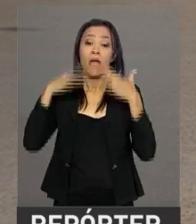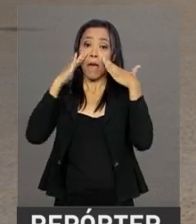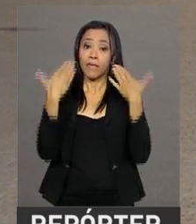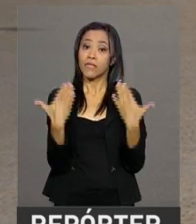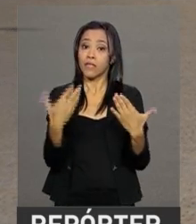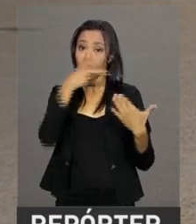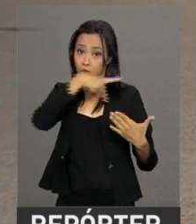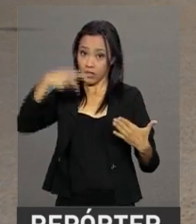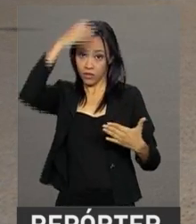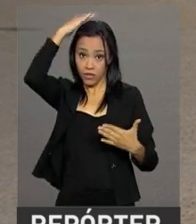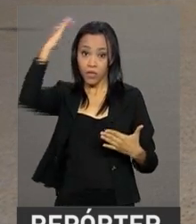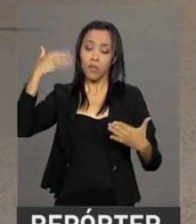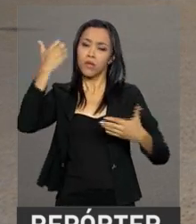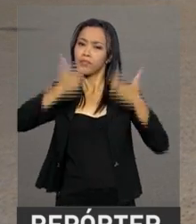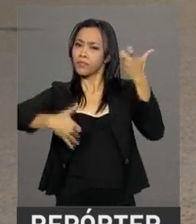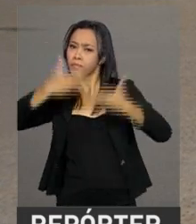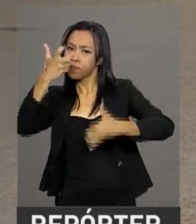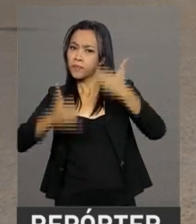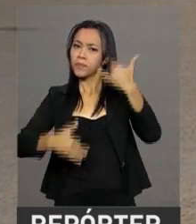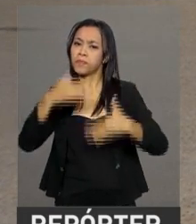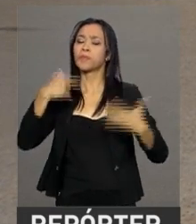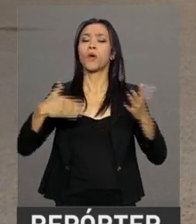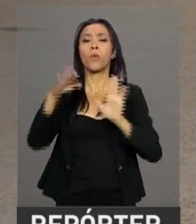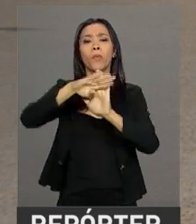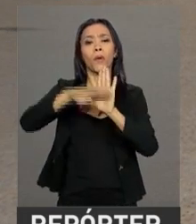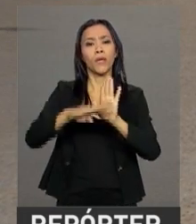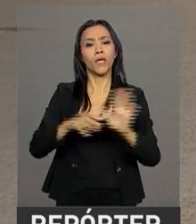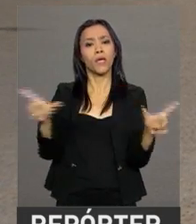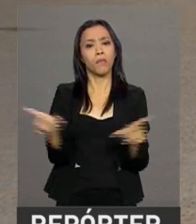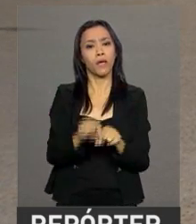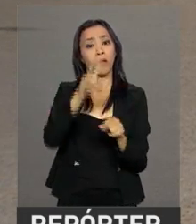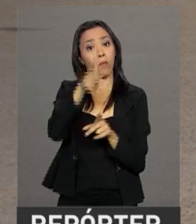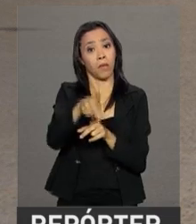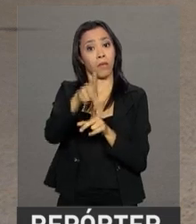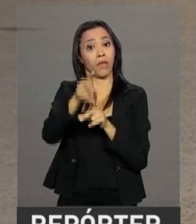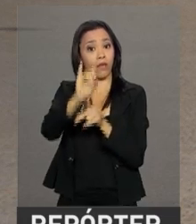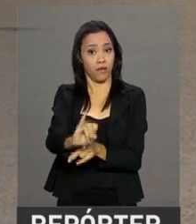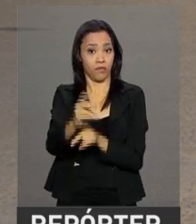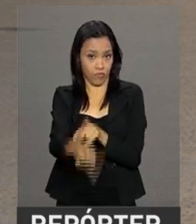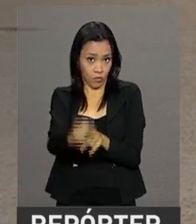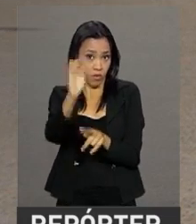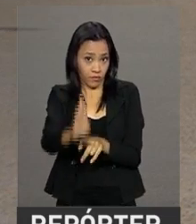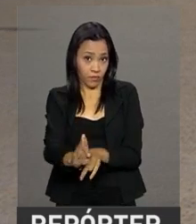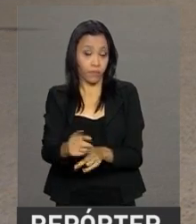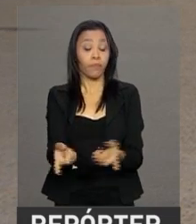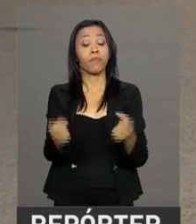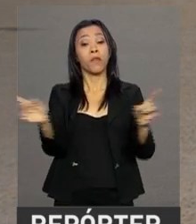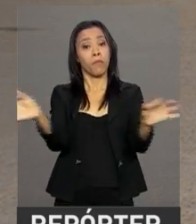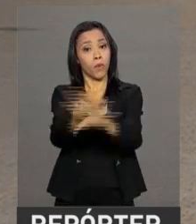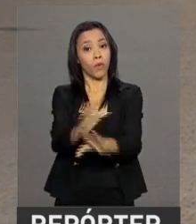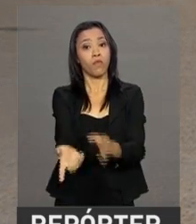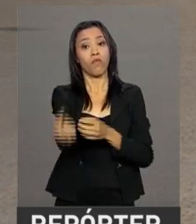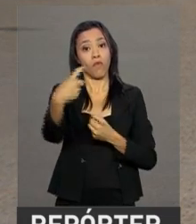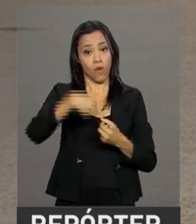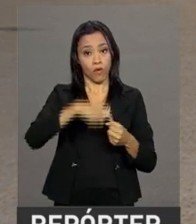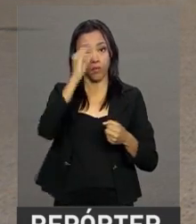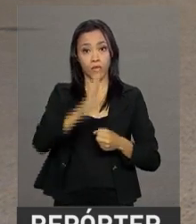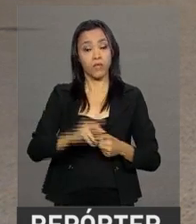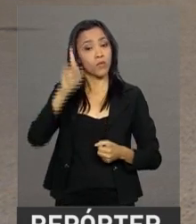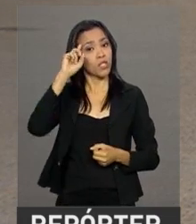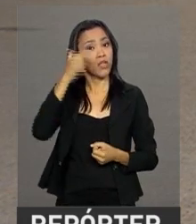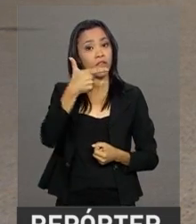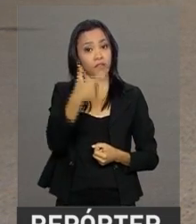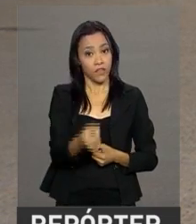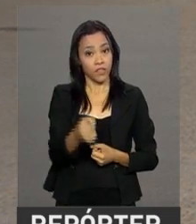japoneses oportunidades abertas com o Programa de Parceria de Investimentos, o PPI. Michel Temer retorna ao Brasil na manhã do dia 20 de